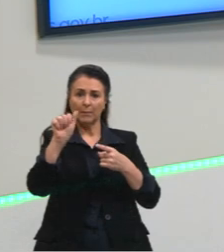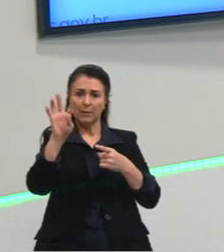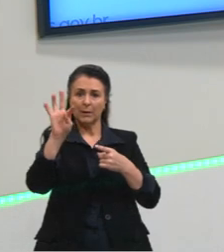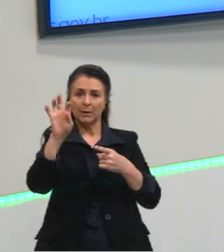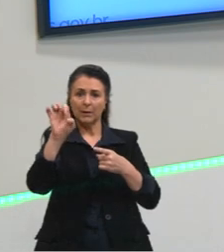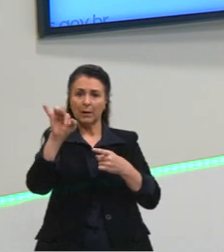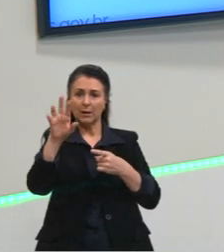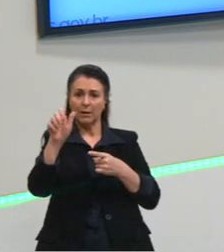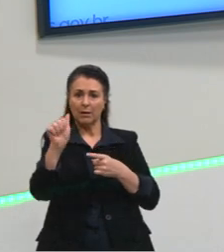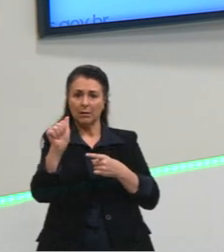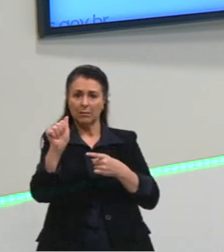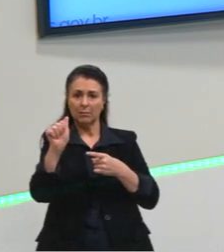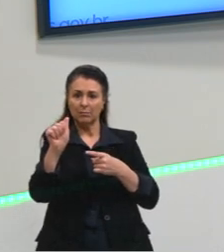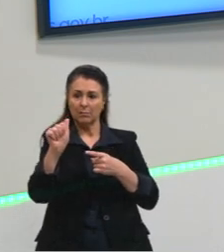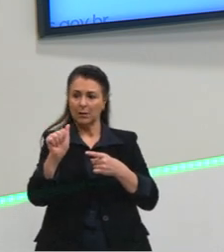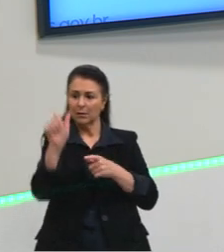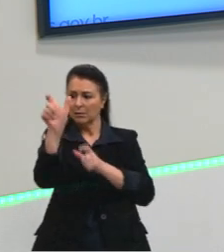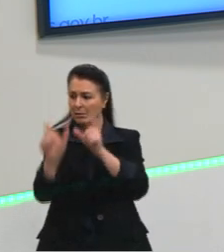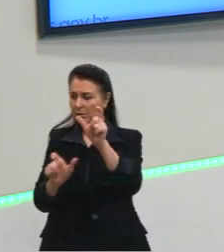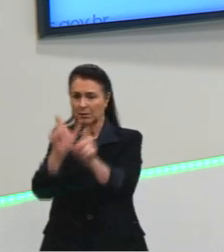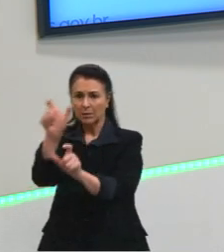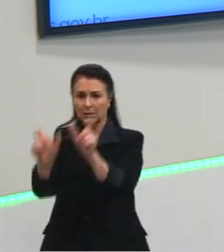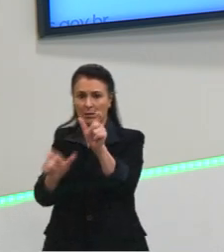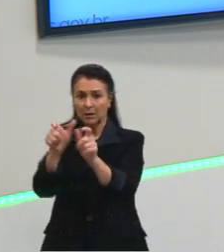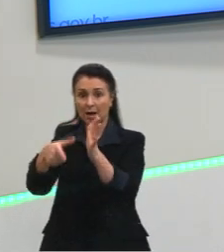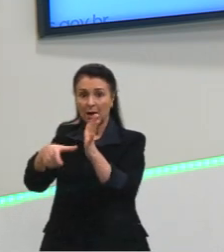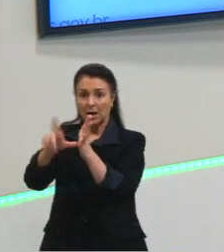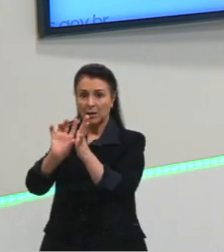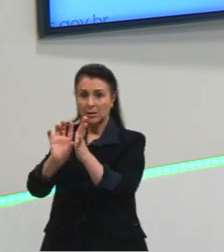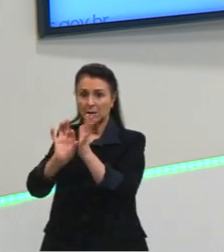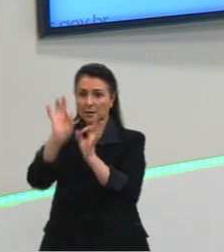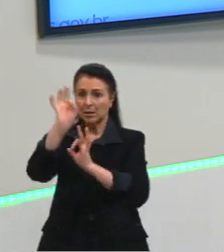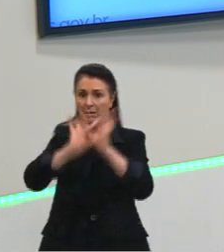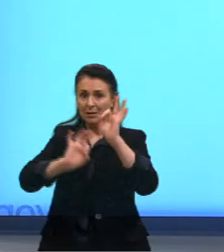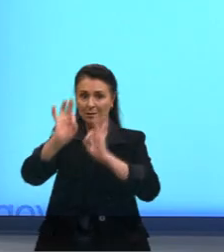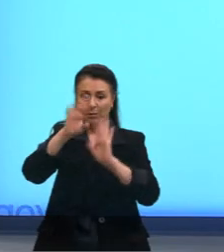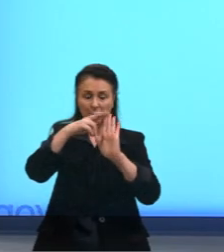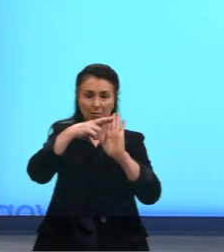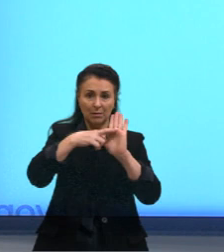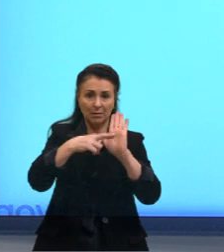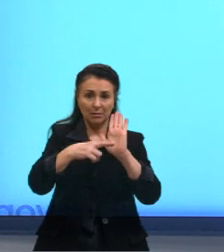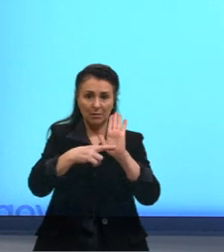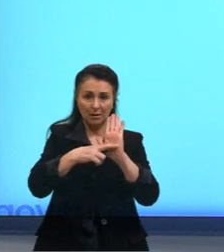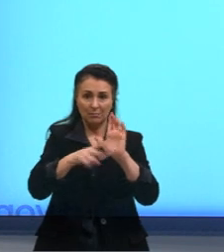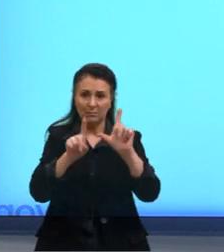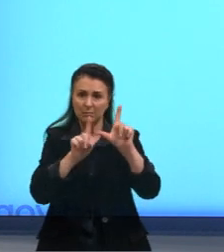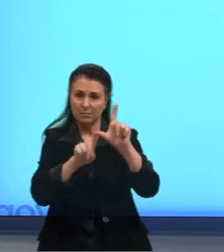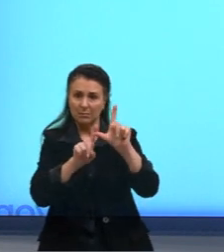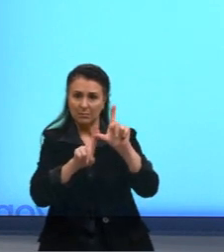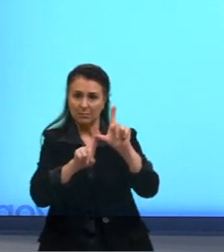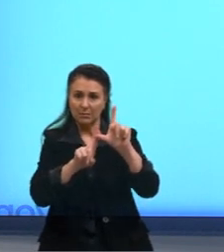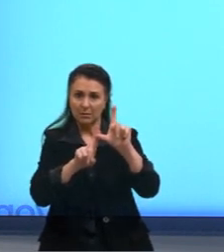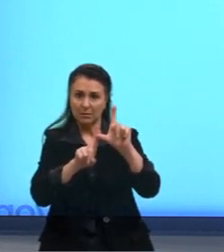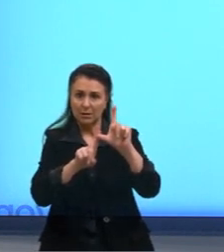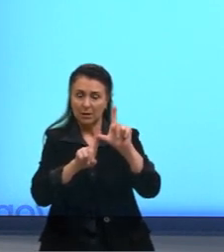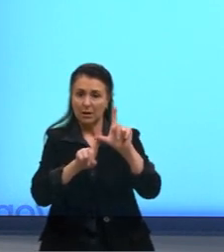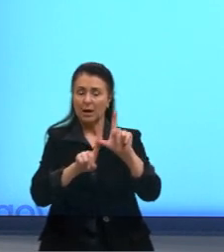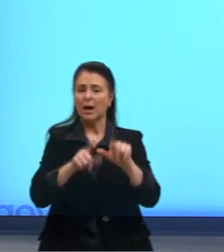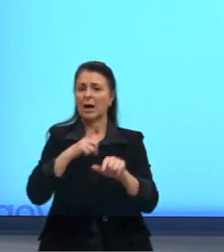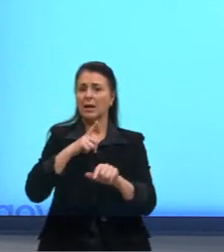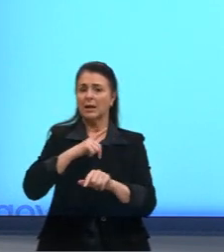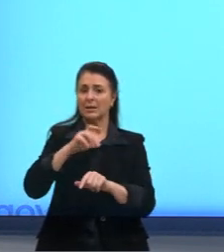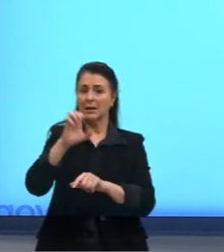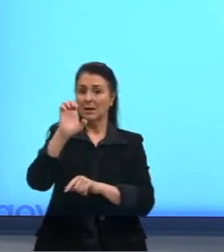antes do novo acordo ortográfico pela regra levava acento agudo na letra